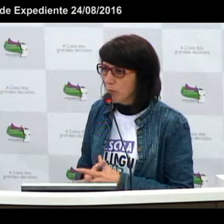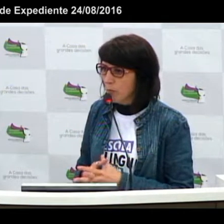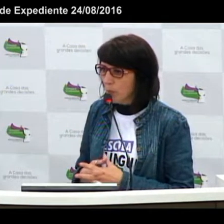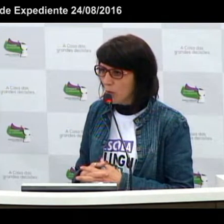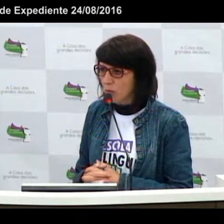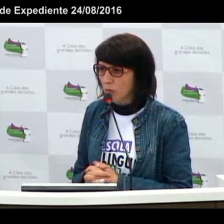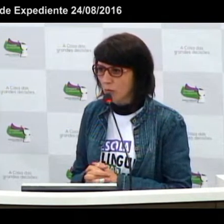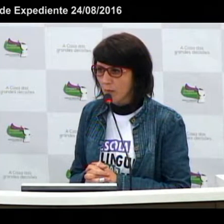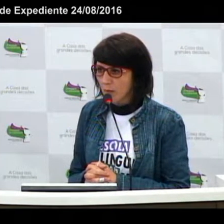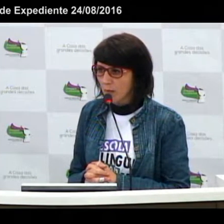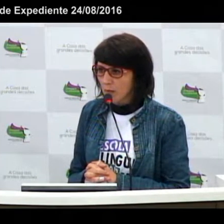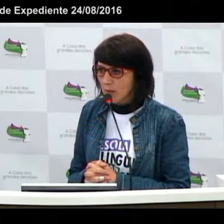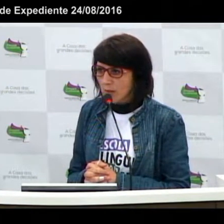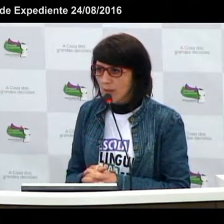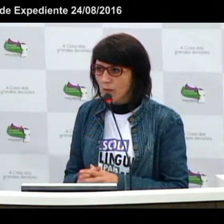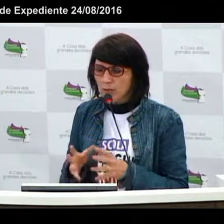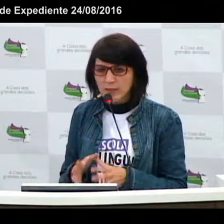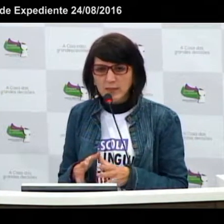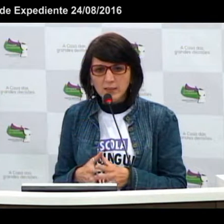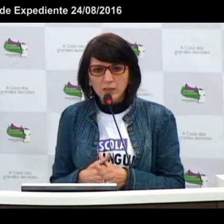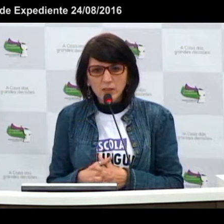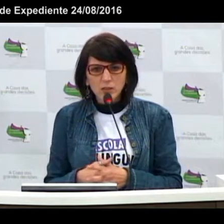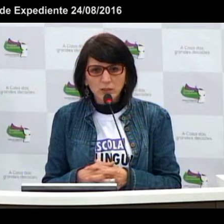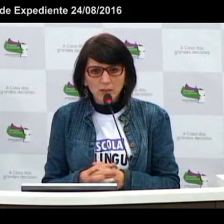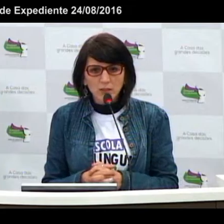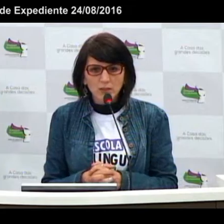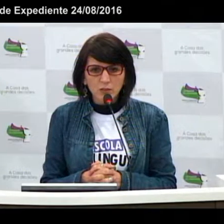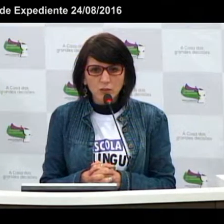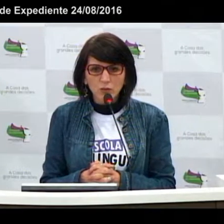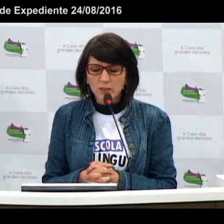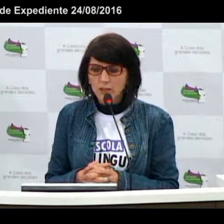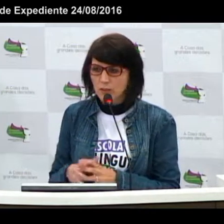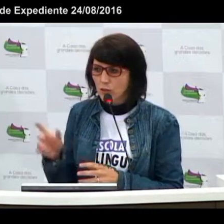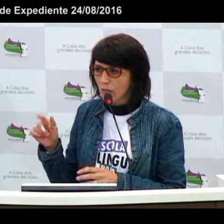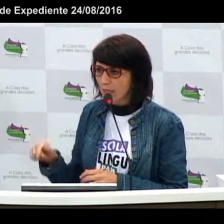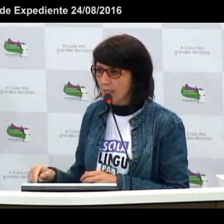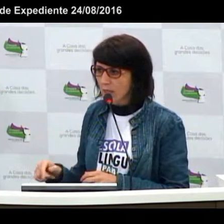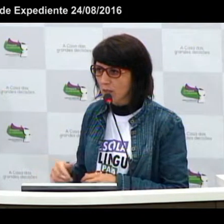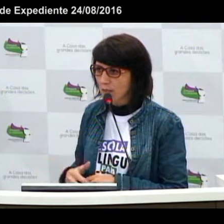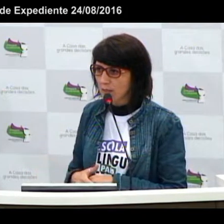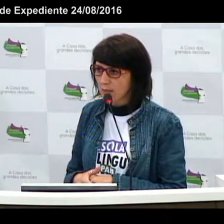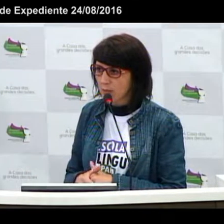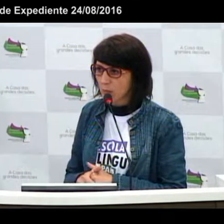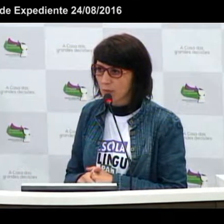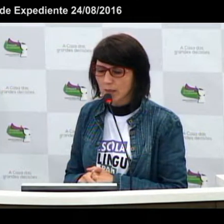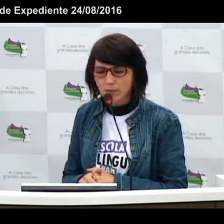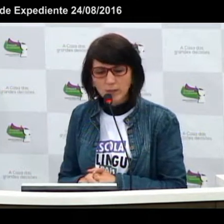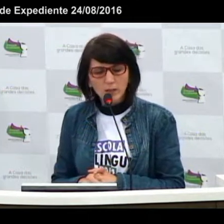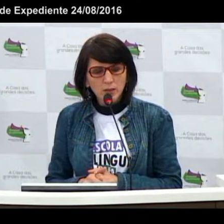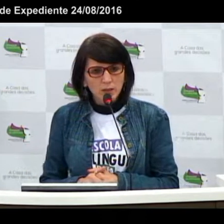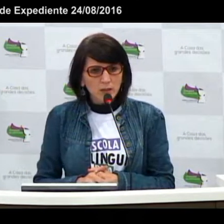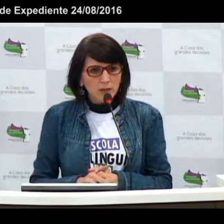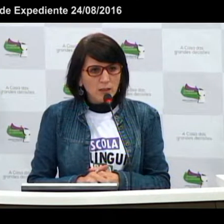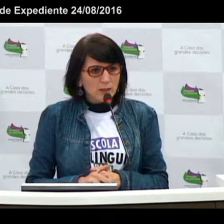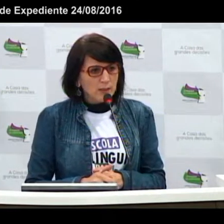Chegamos a um ponto que a Organização Nacional das Nações Unidas, e eu já falei isso nessa tribuna,